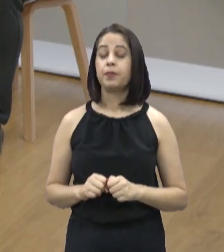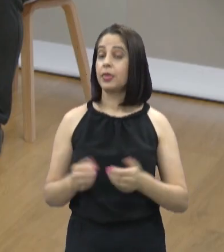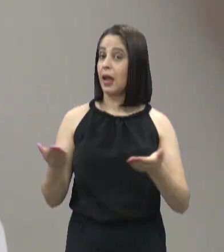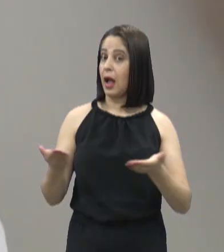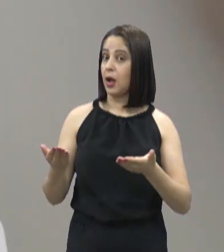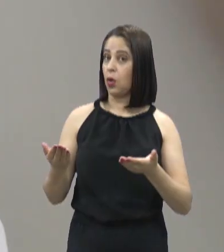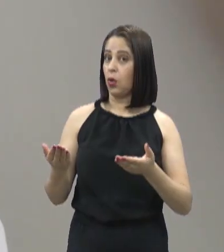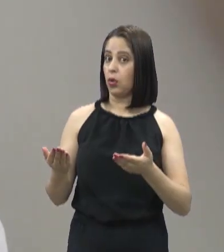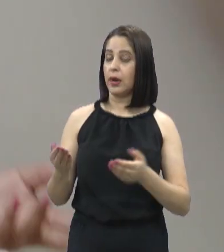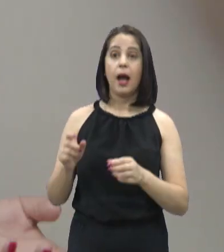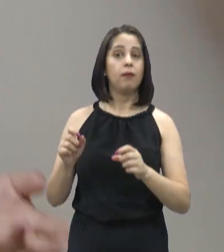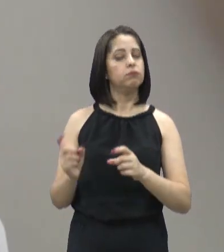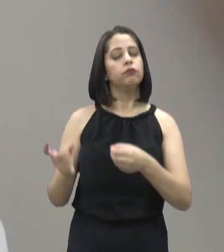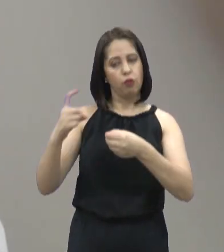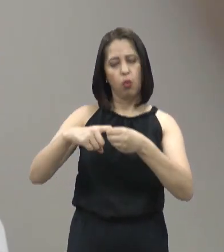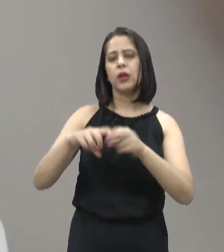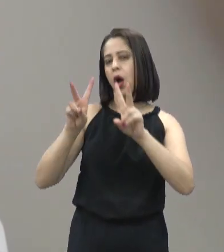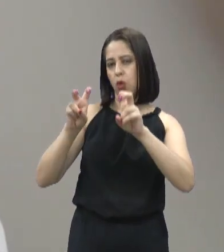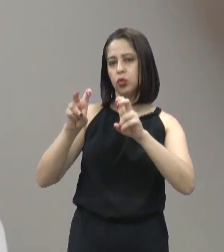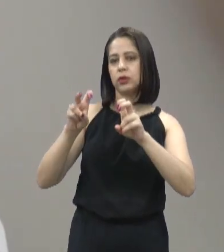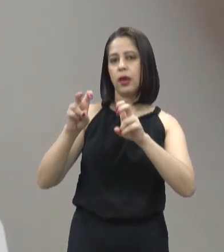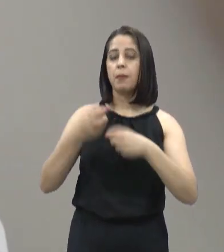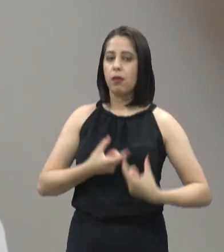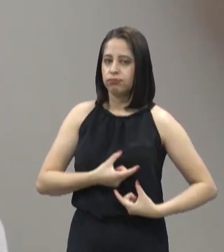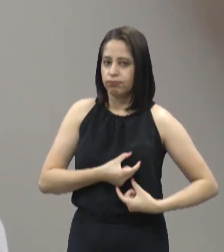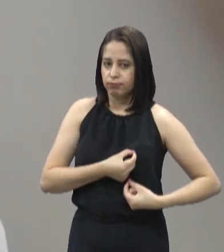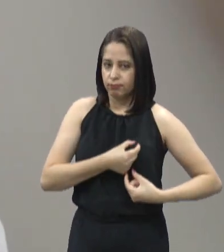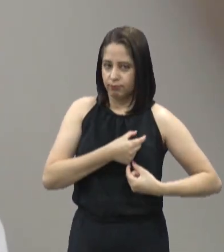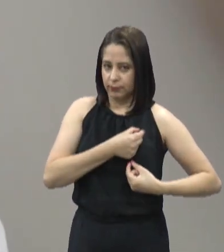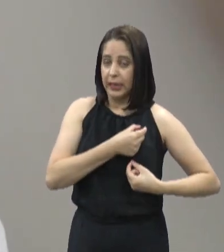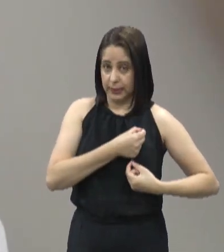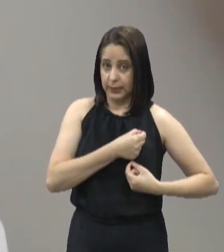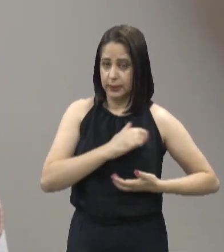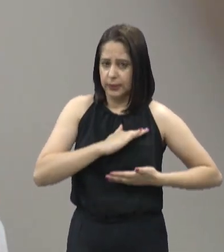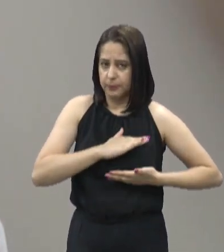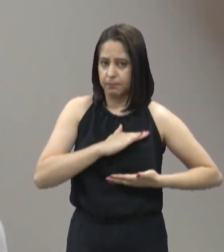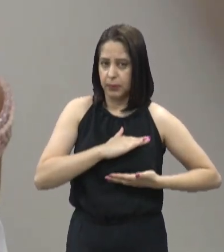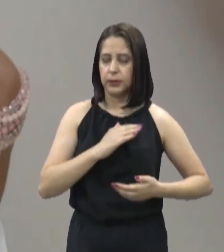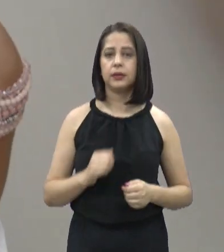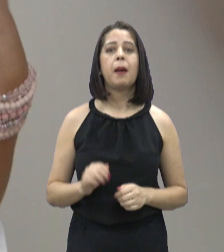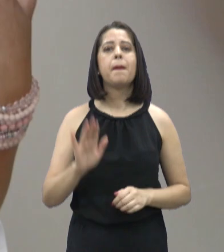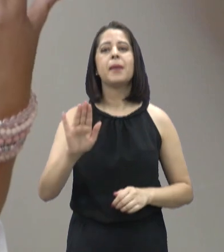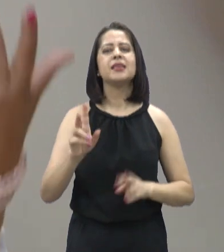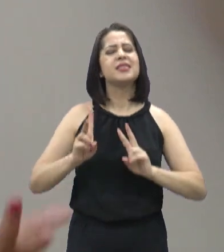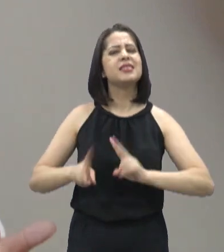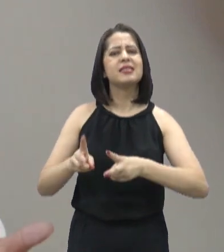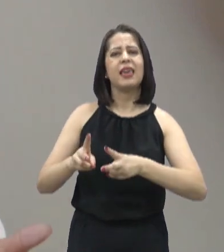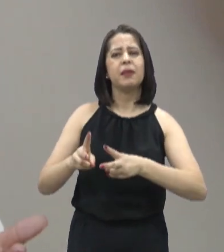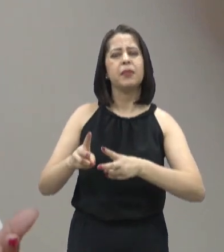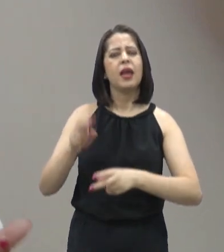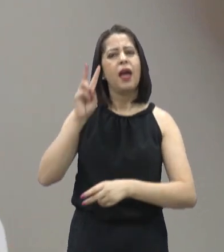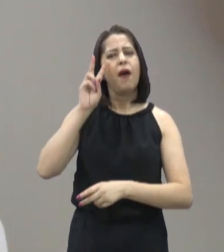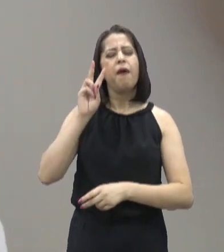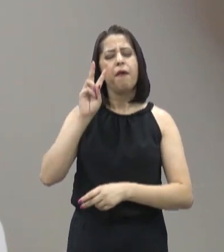para o Outubro Rosa, que é o mês de prevenção e cuidados, né, contra o câncer de mama, a gente escuta falar muito em